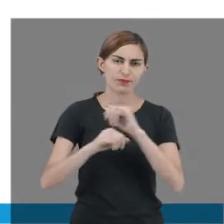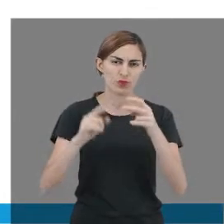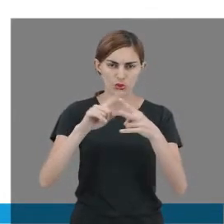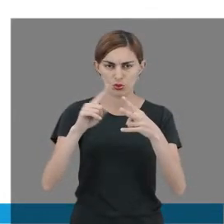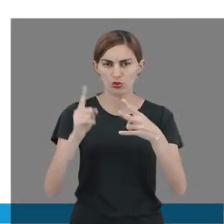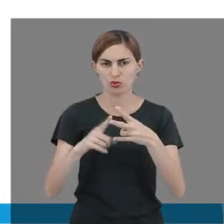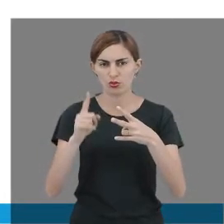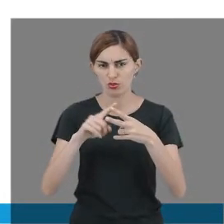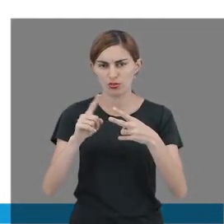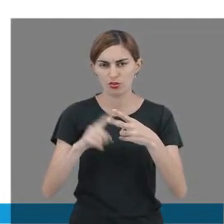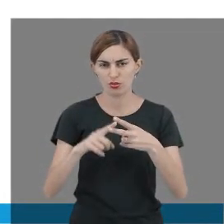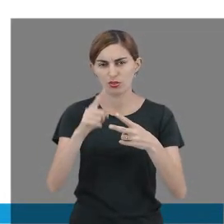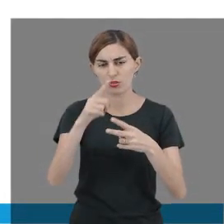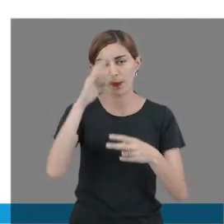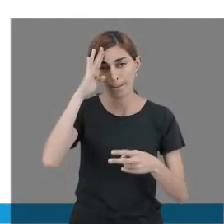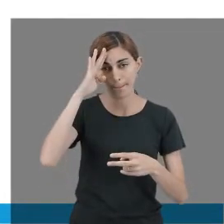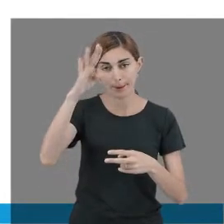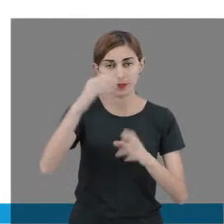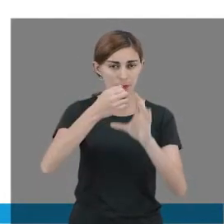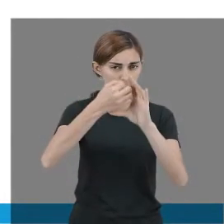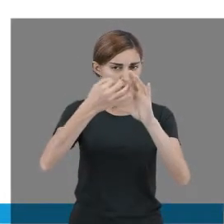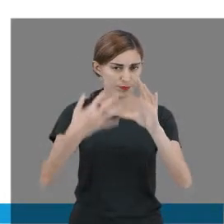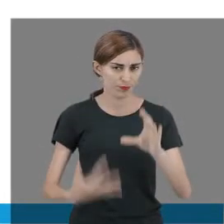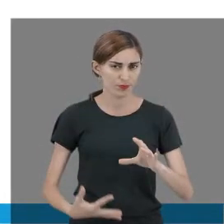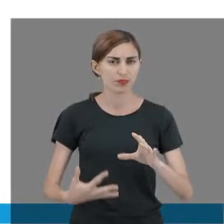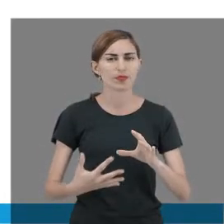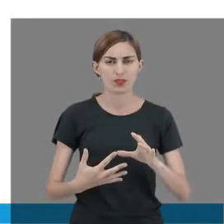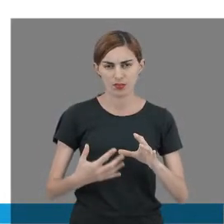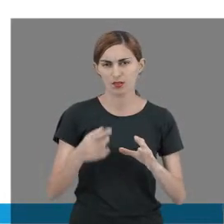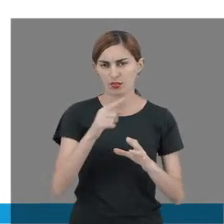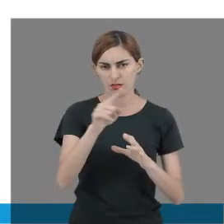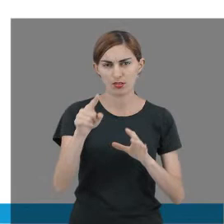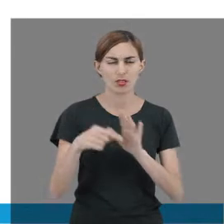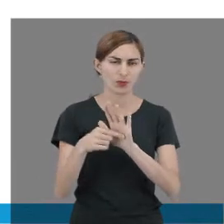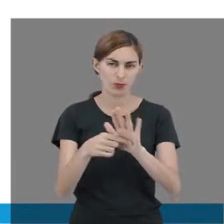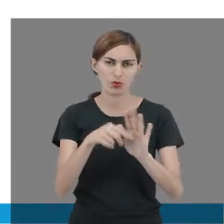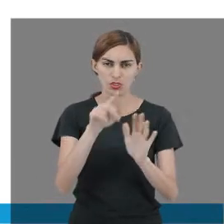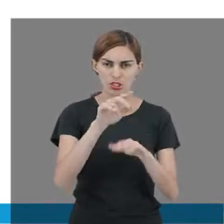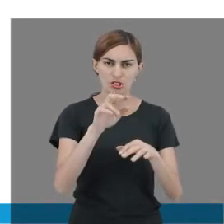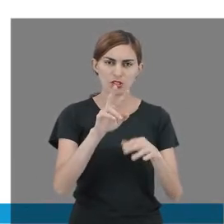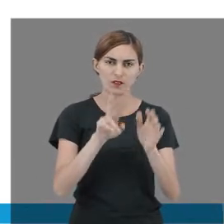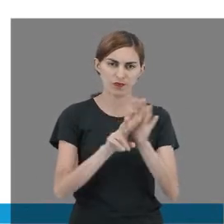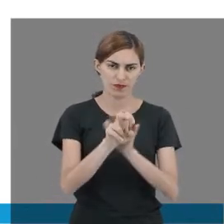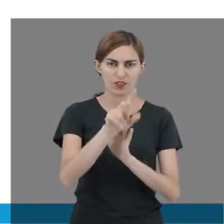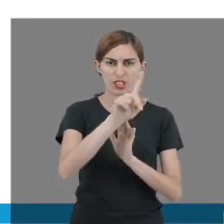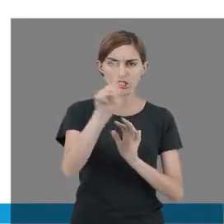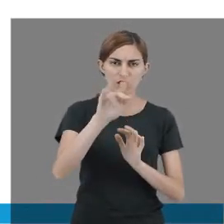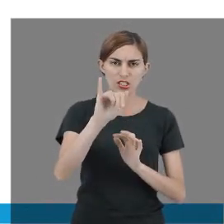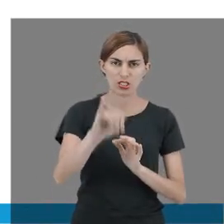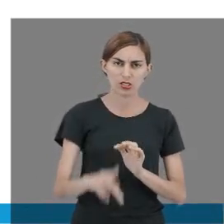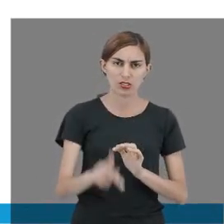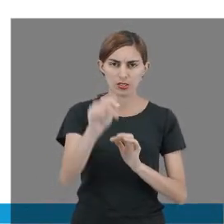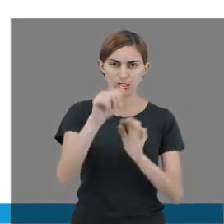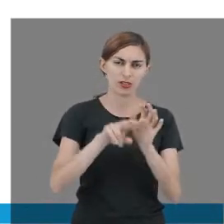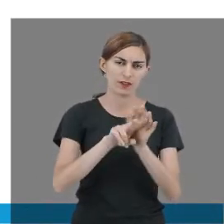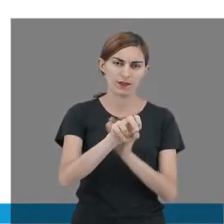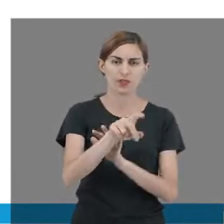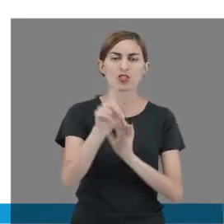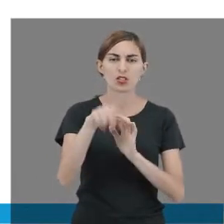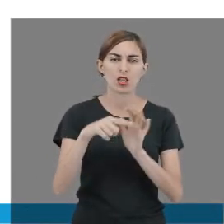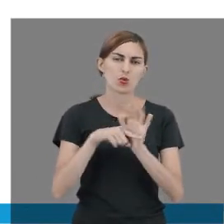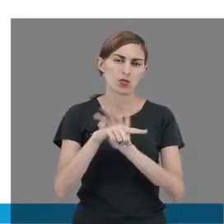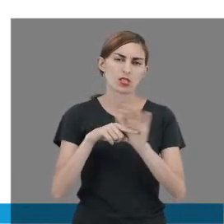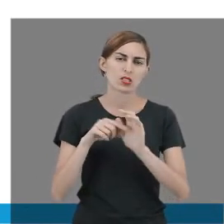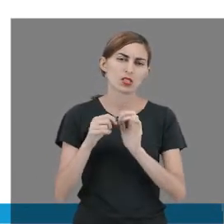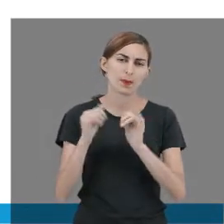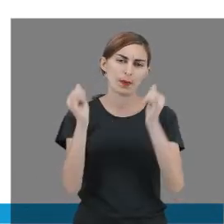daqui de Recife, e uma das principais características que faz pensar em síndrome congênita de Zika vírus é exatamente o aspecto do exame de imagem, né?